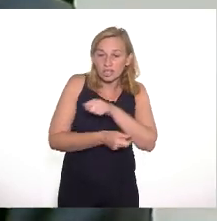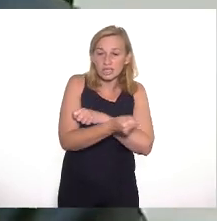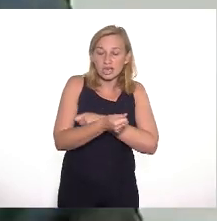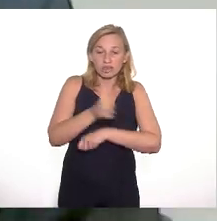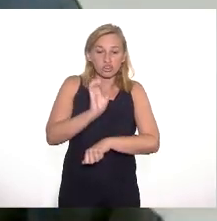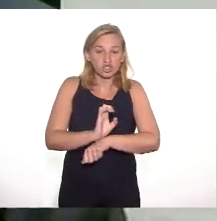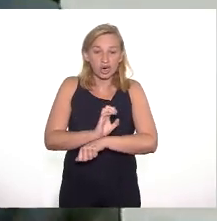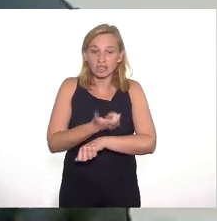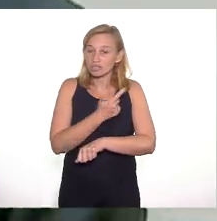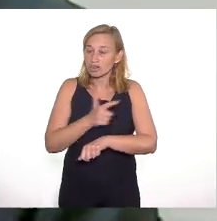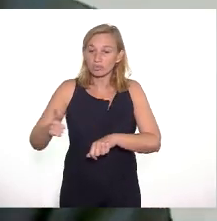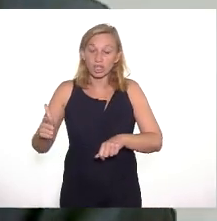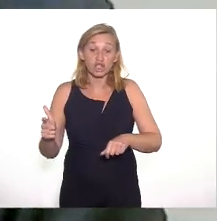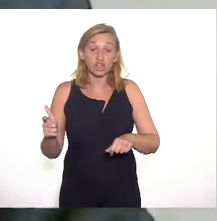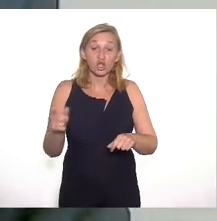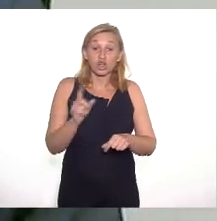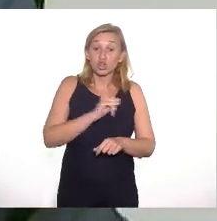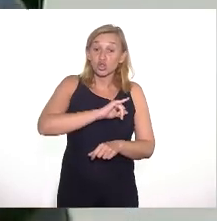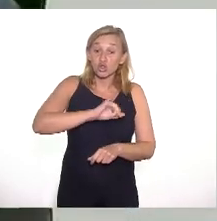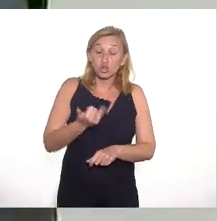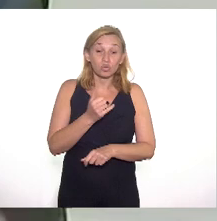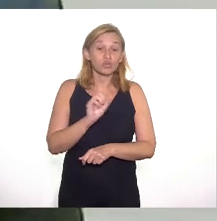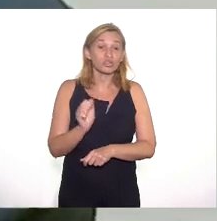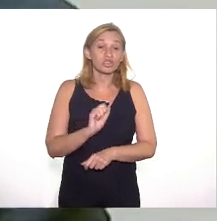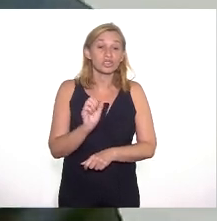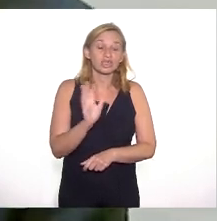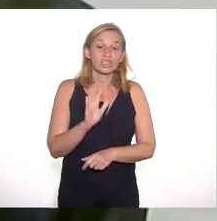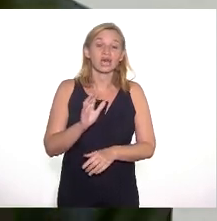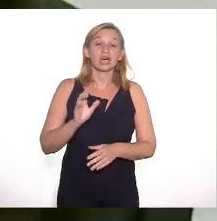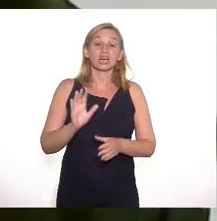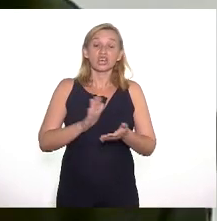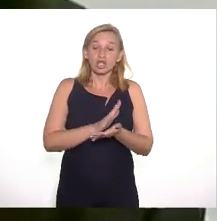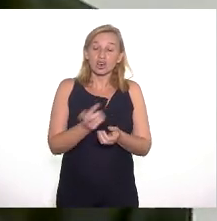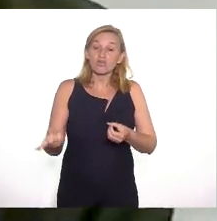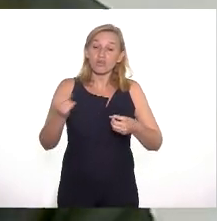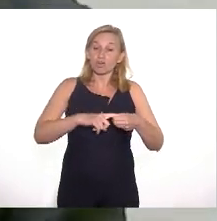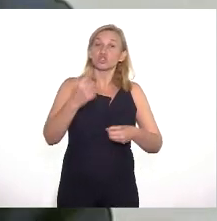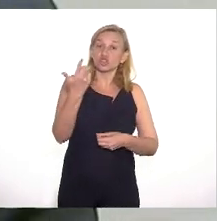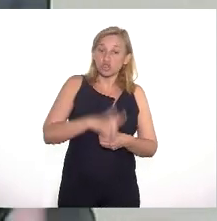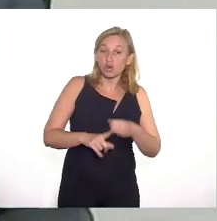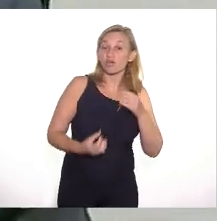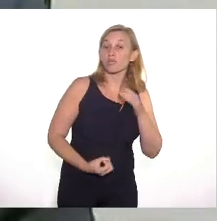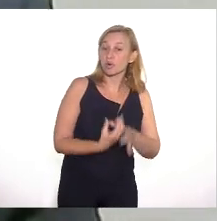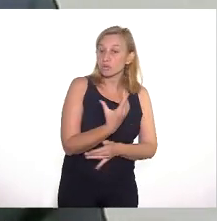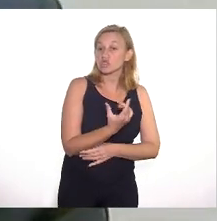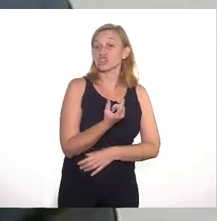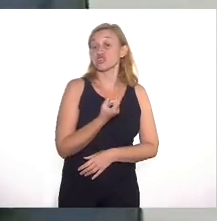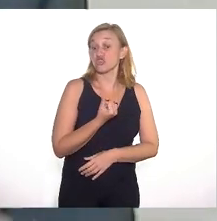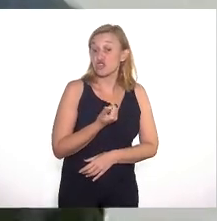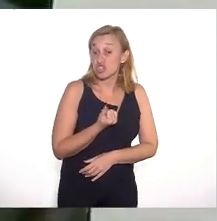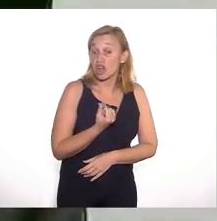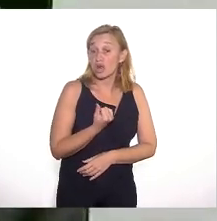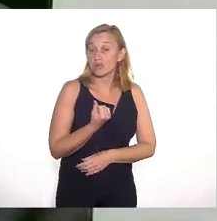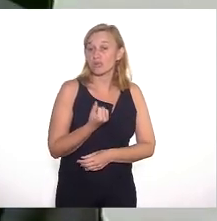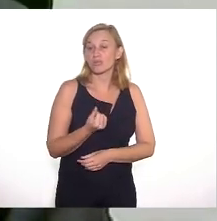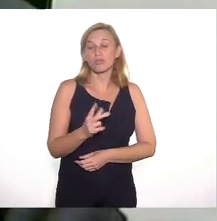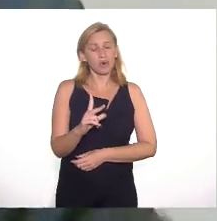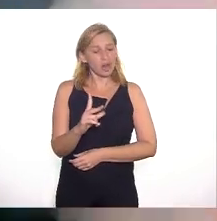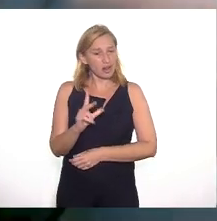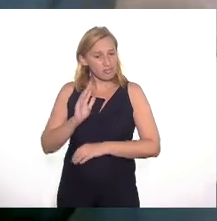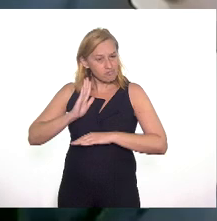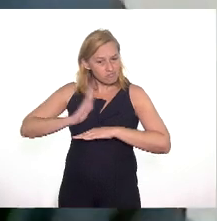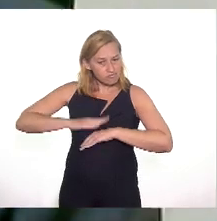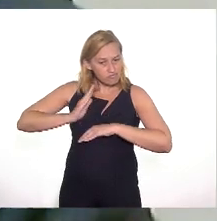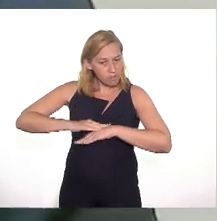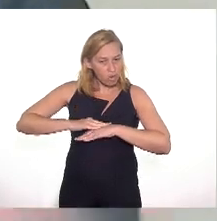juros, dando a capacidade de que voltem de novo a produzir riqueza e produzir de novo para si mesmo,